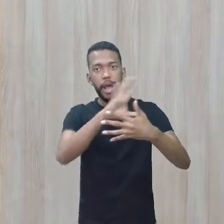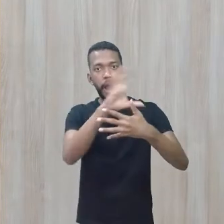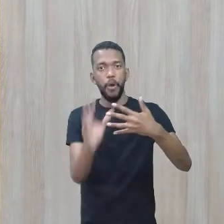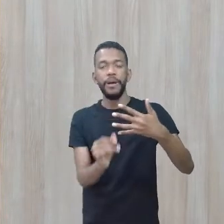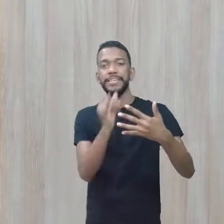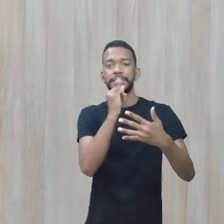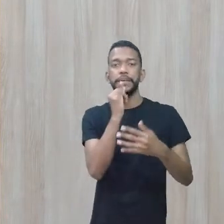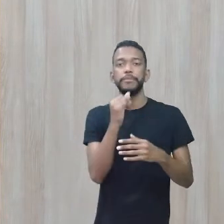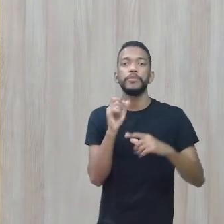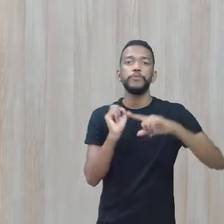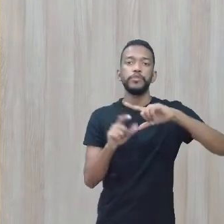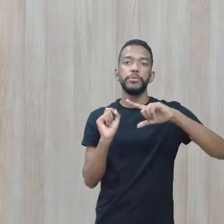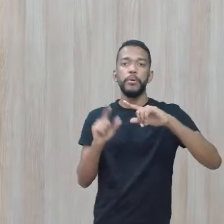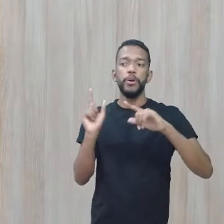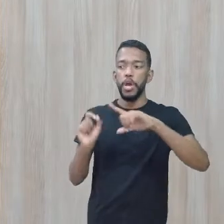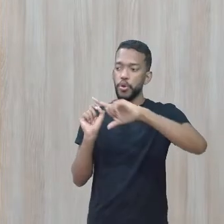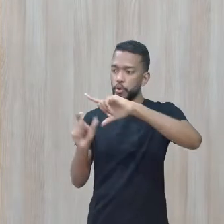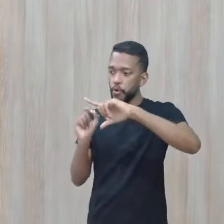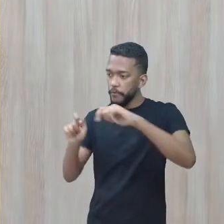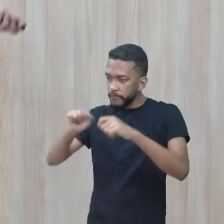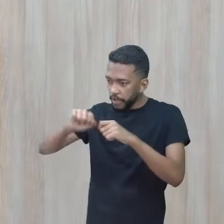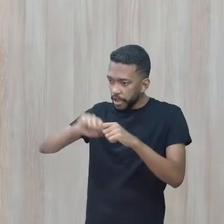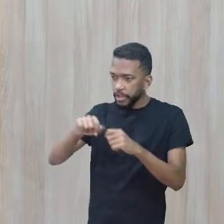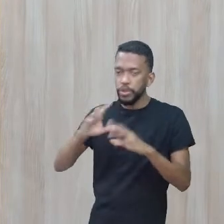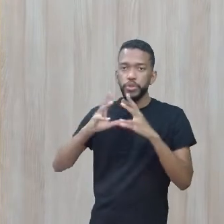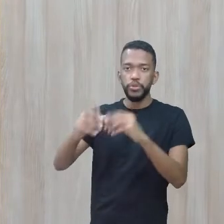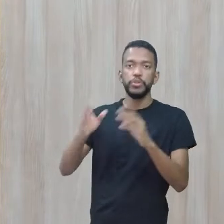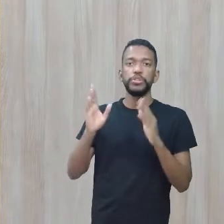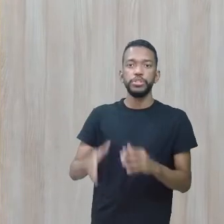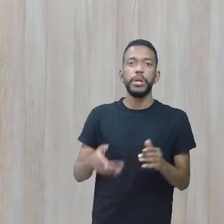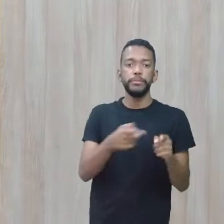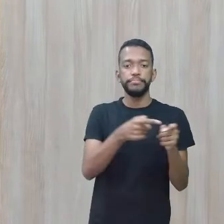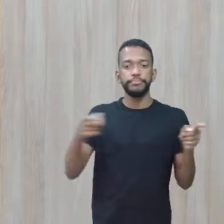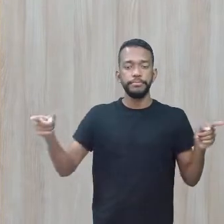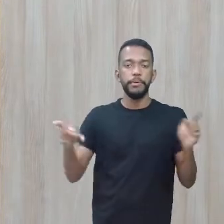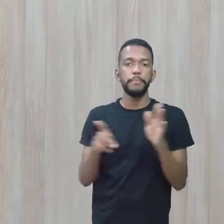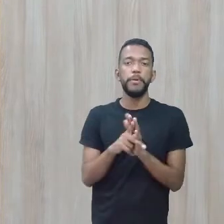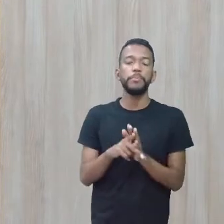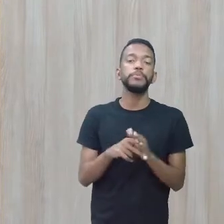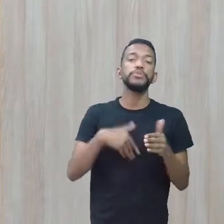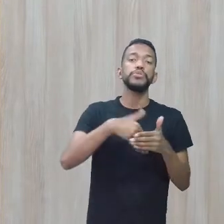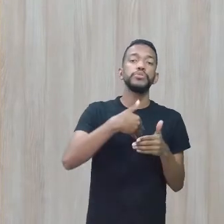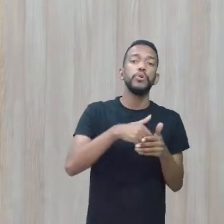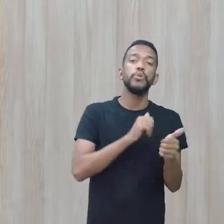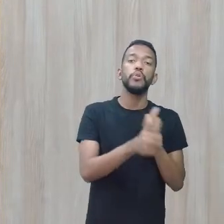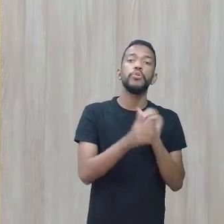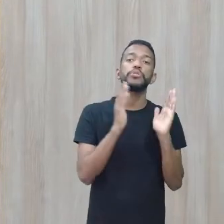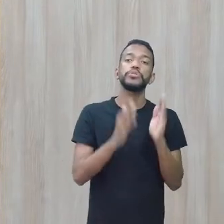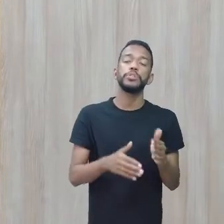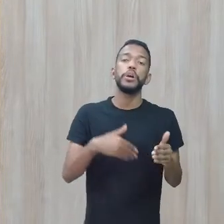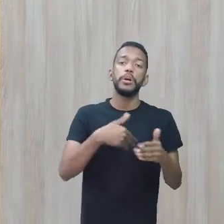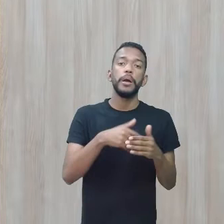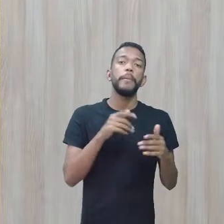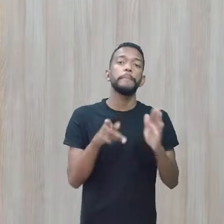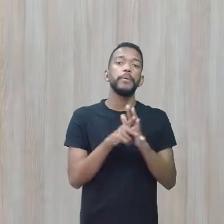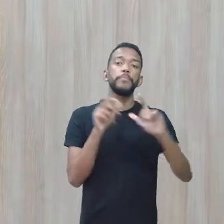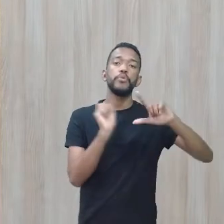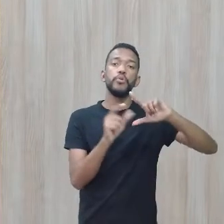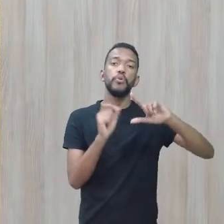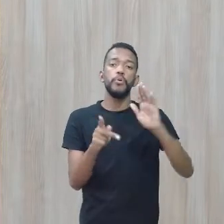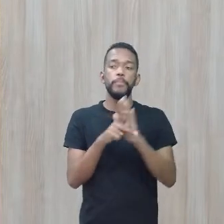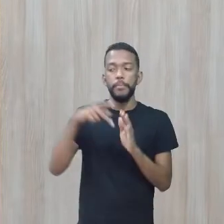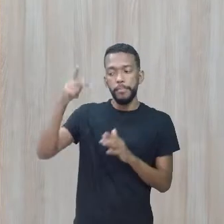do futebol, dos gols realizados com o total de jogos da partida ou com o total de gols, né,